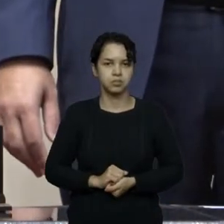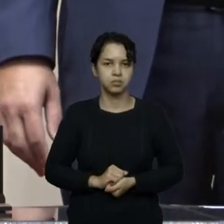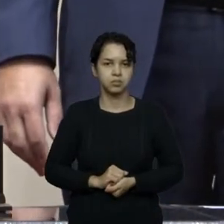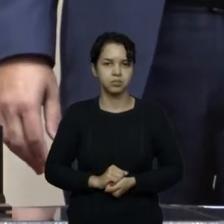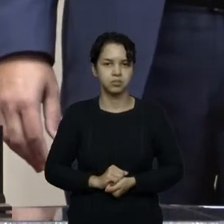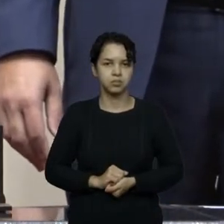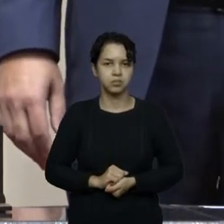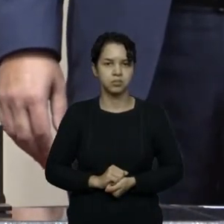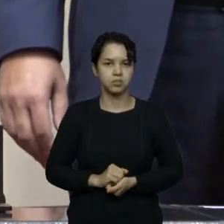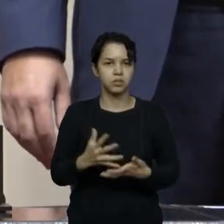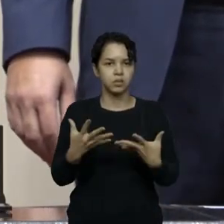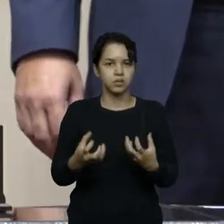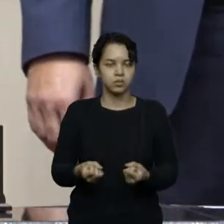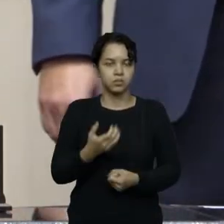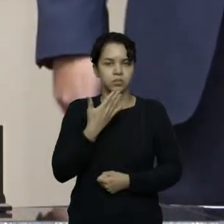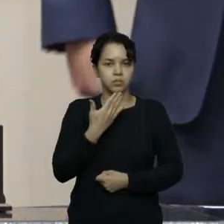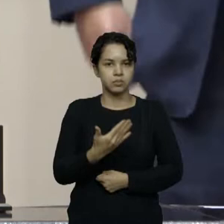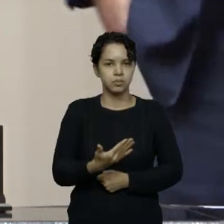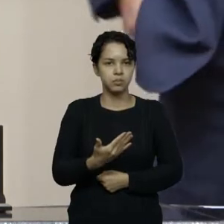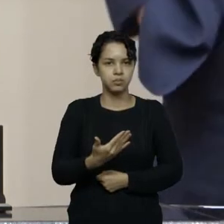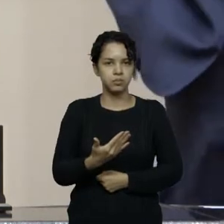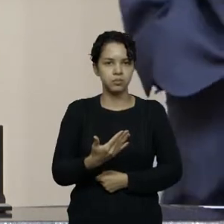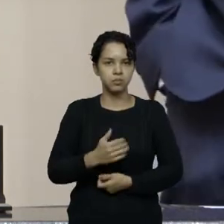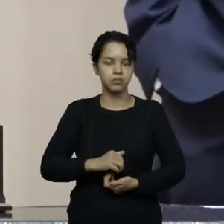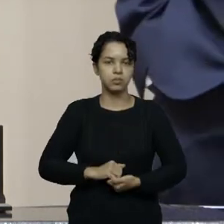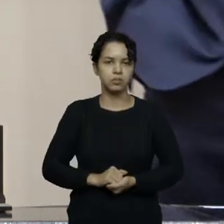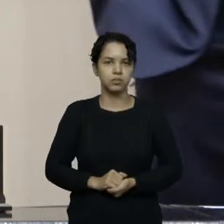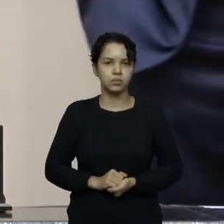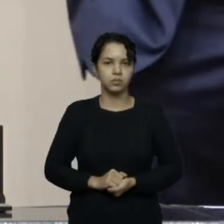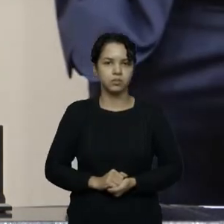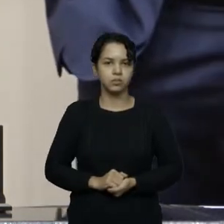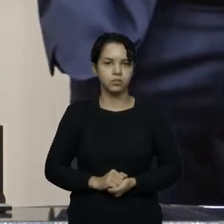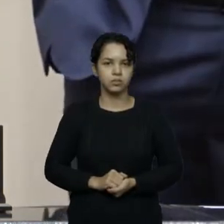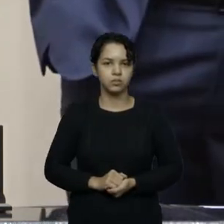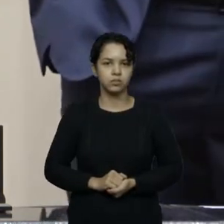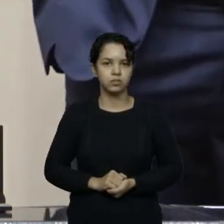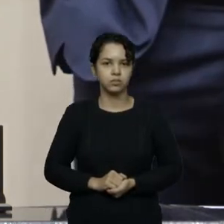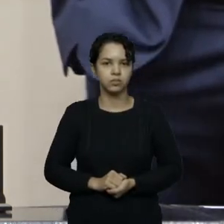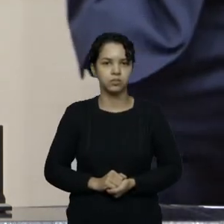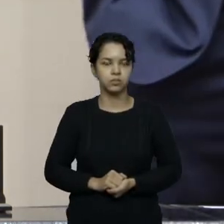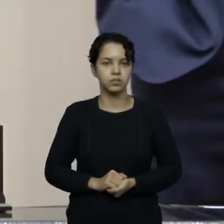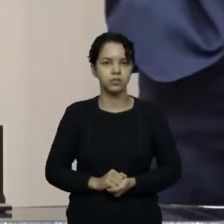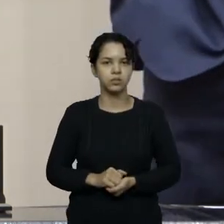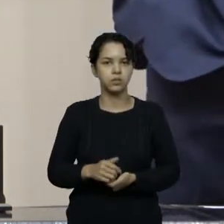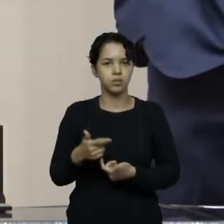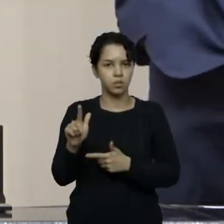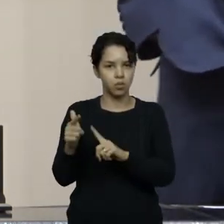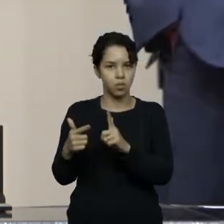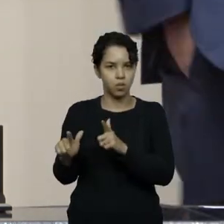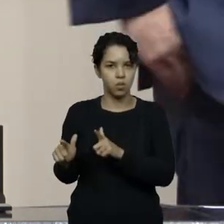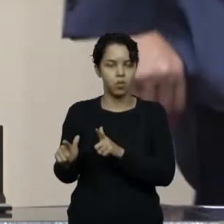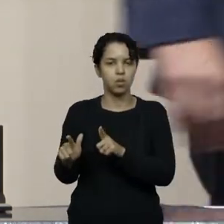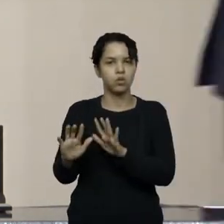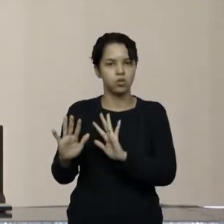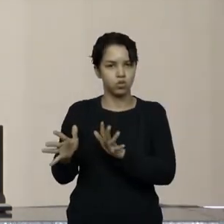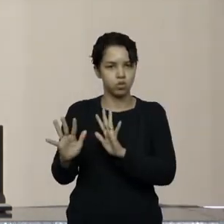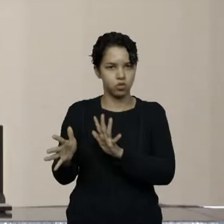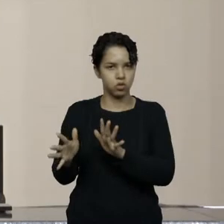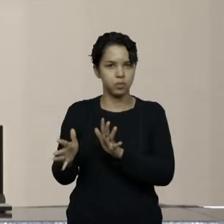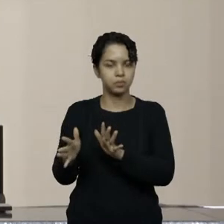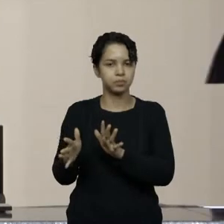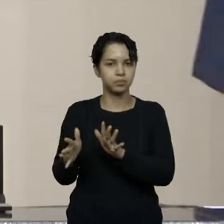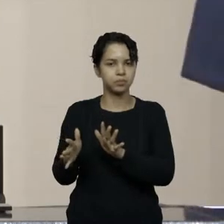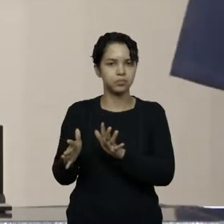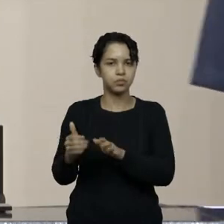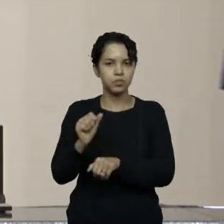tô atendendo o pedido é realizado em outras ocasiões e esperando